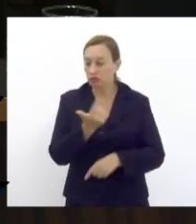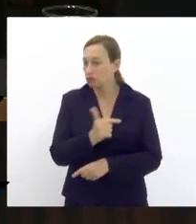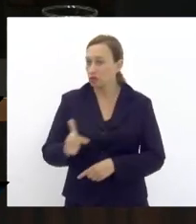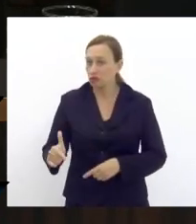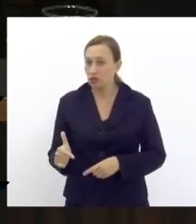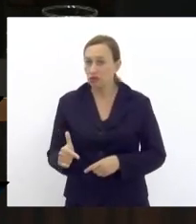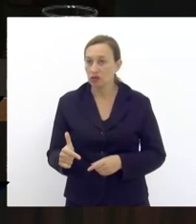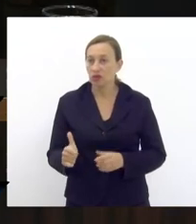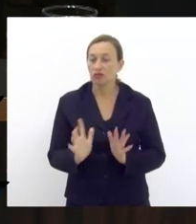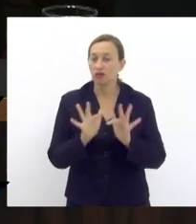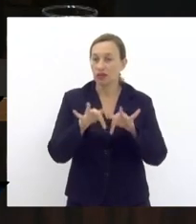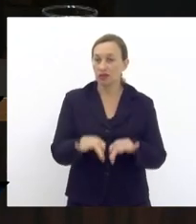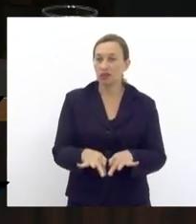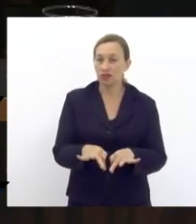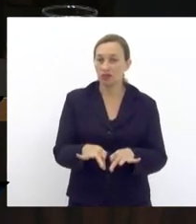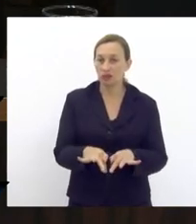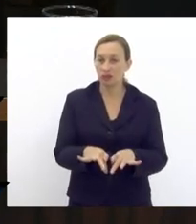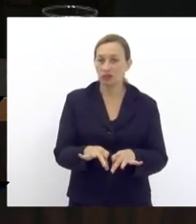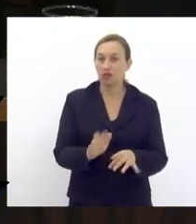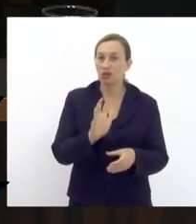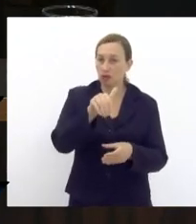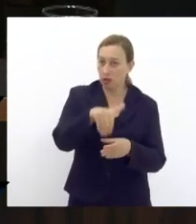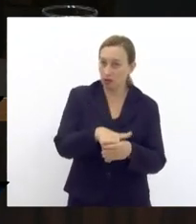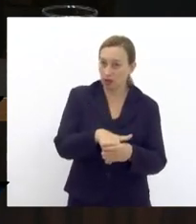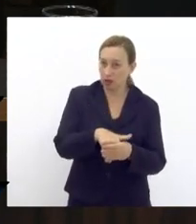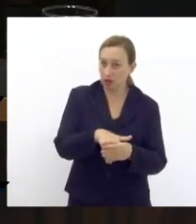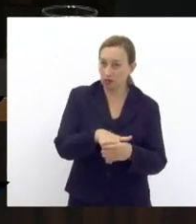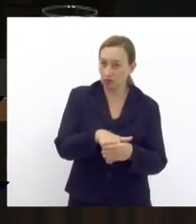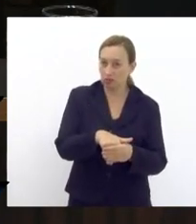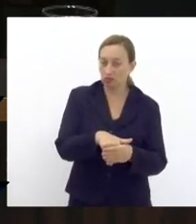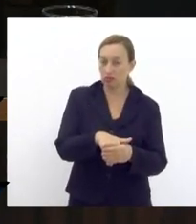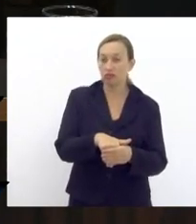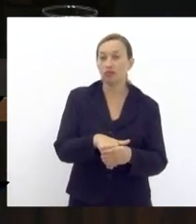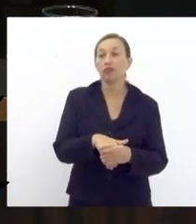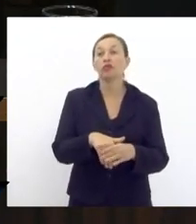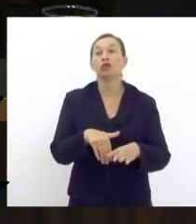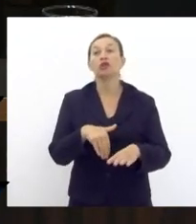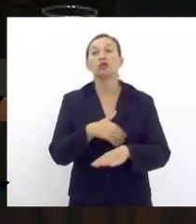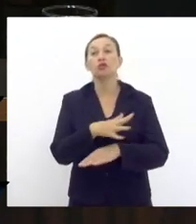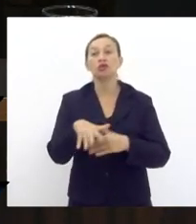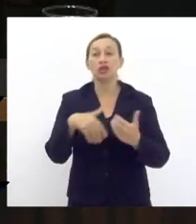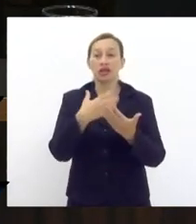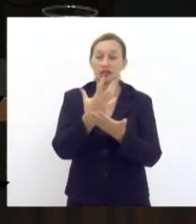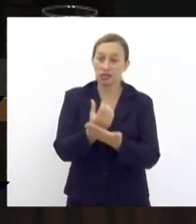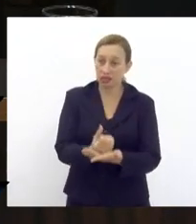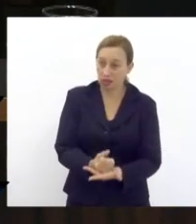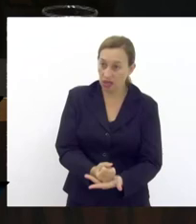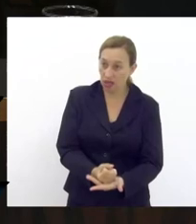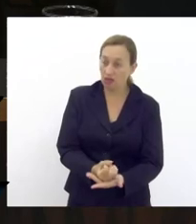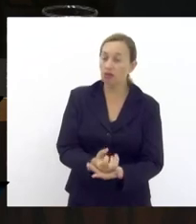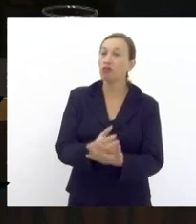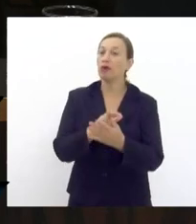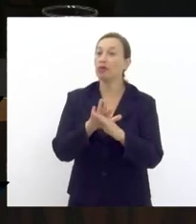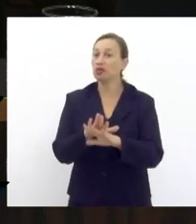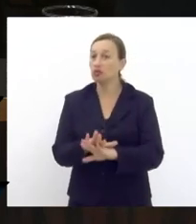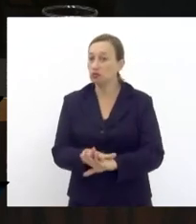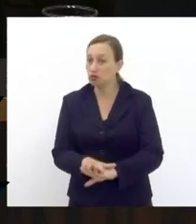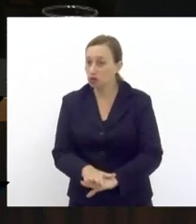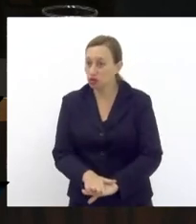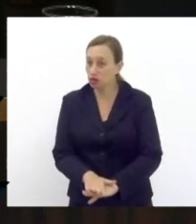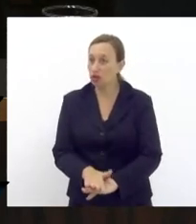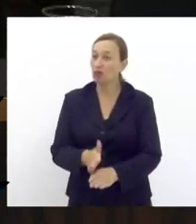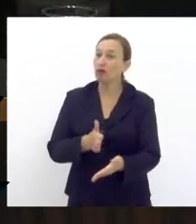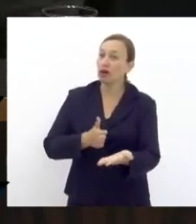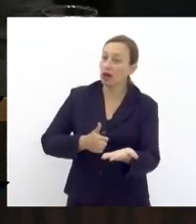quem queira discutir. Encerrada a discussão. Em votação. Senhores que aprovam, permaneçam